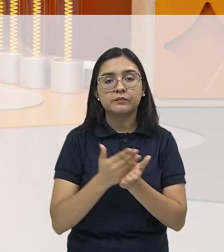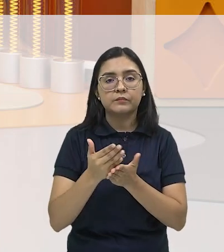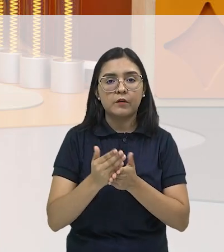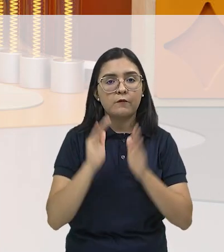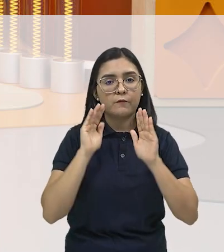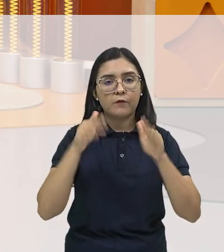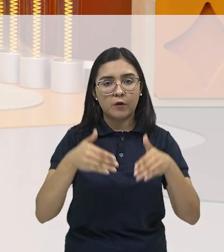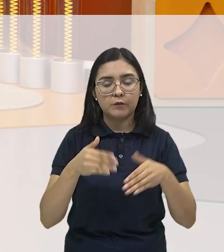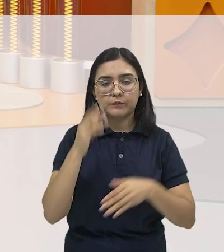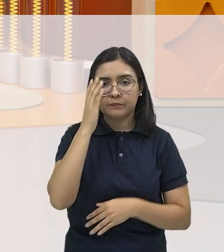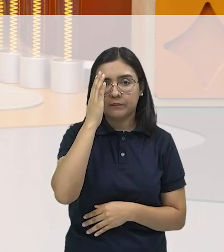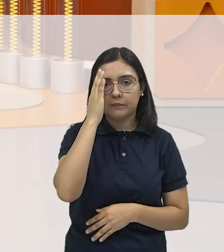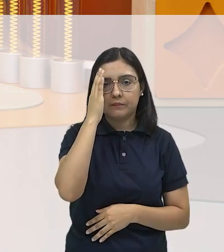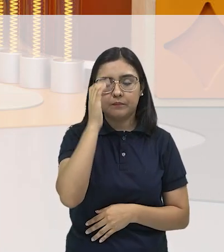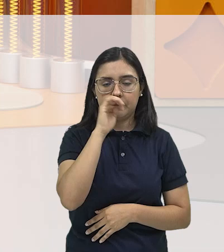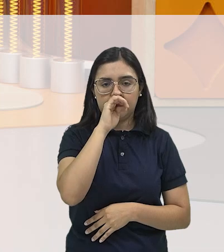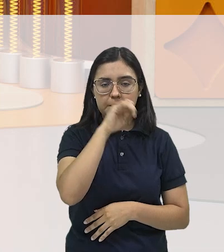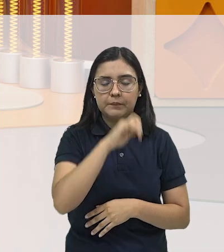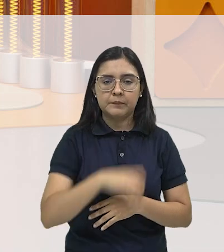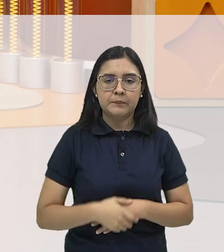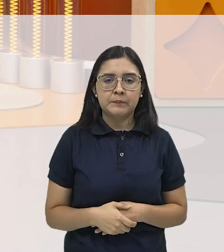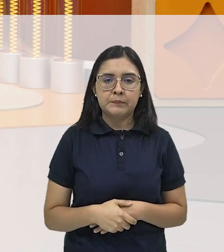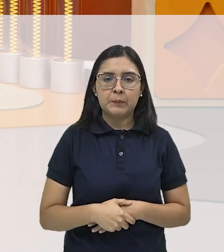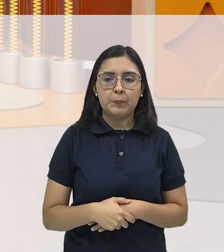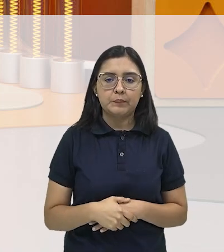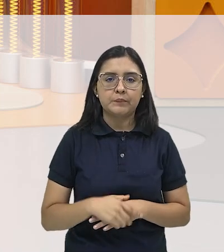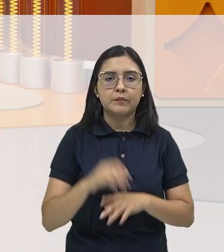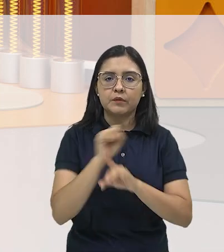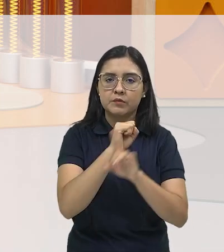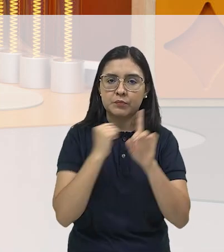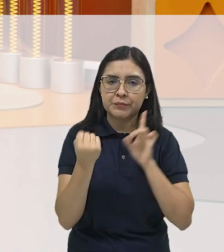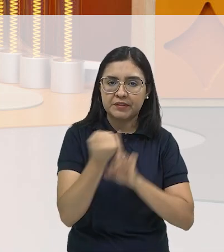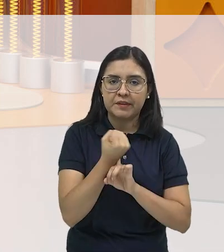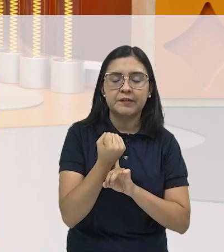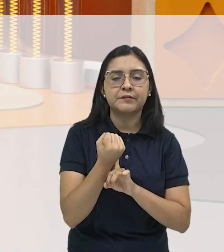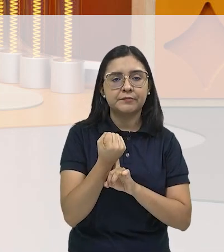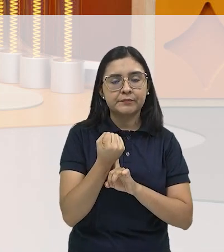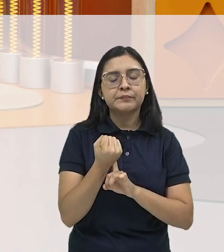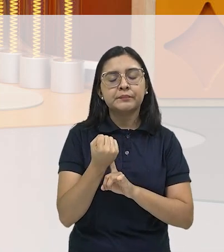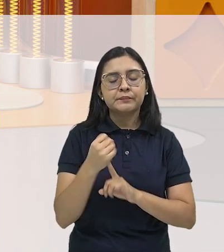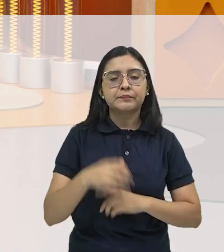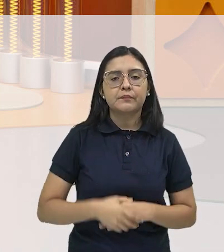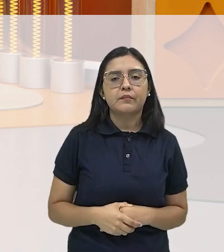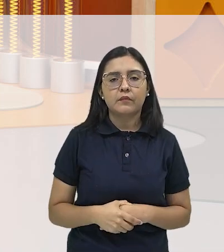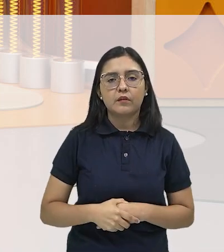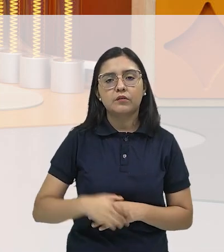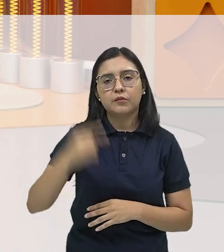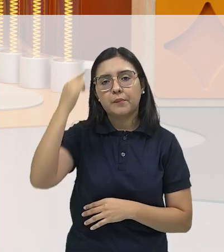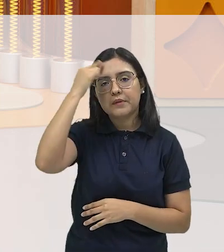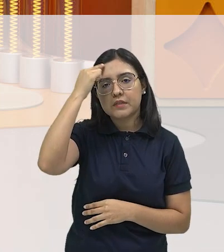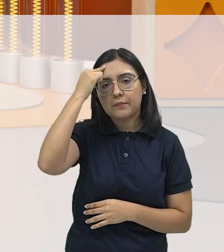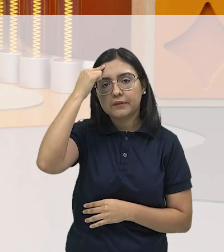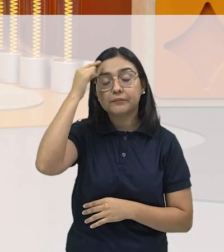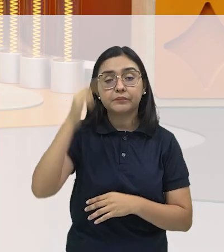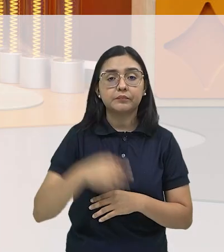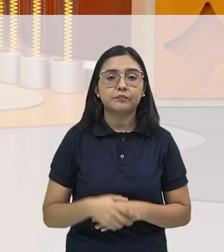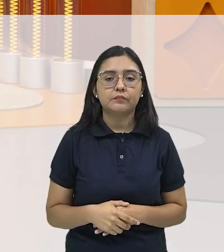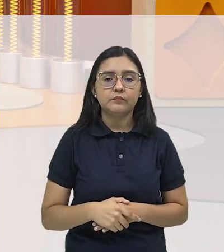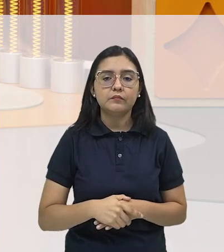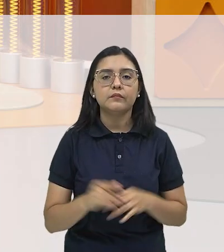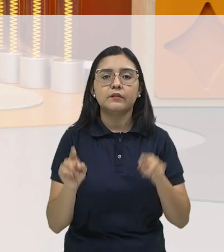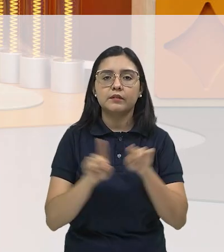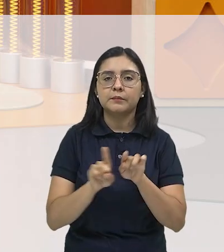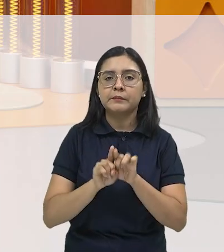começar a compor esse centro do universo, da sociedade, da utilização do pensamento, ou seja,